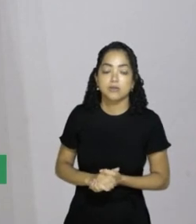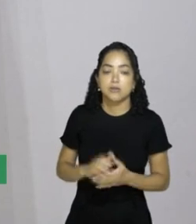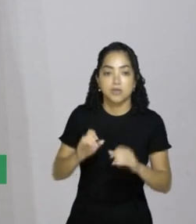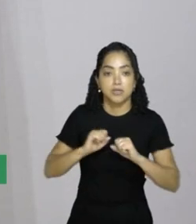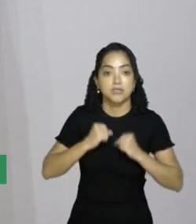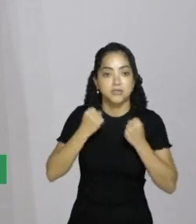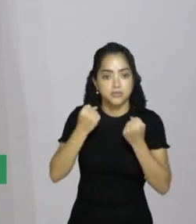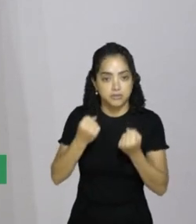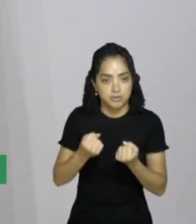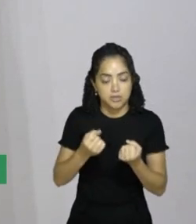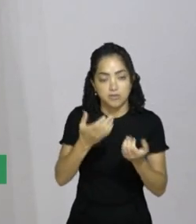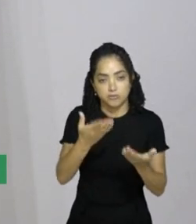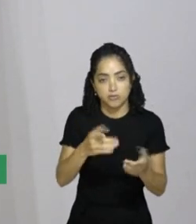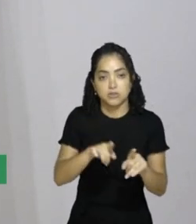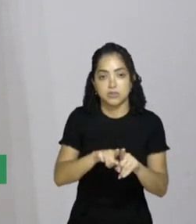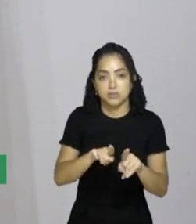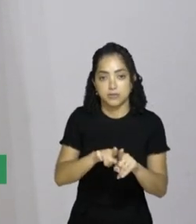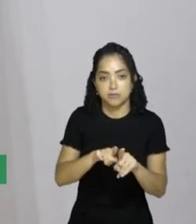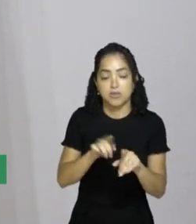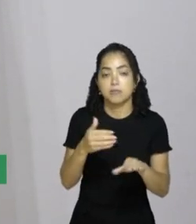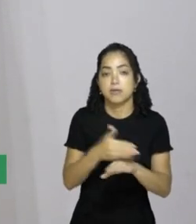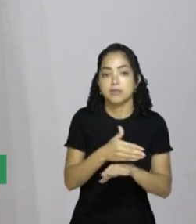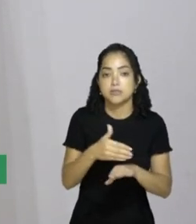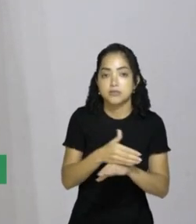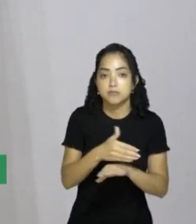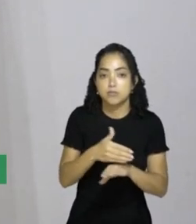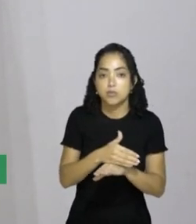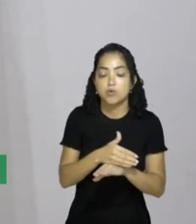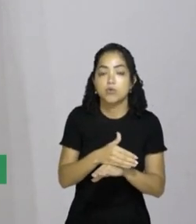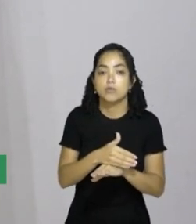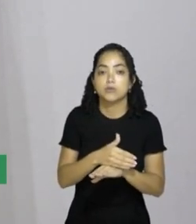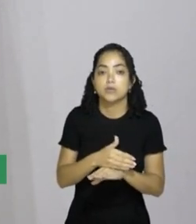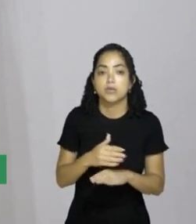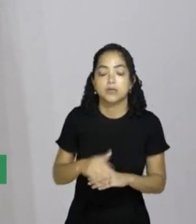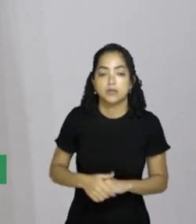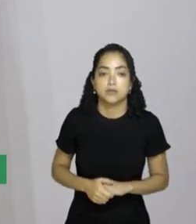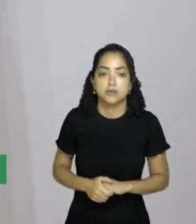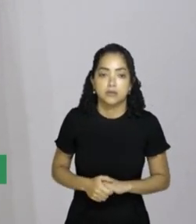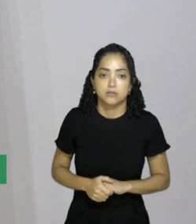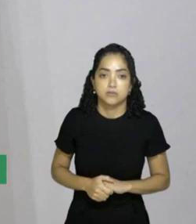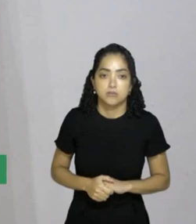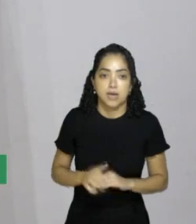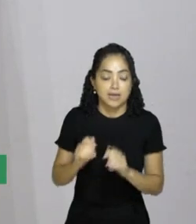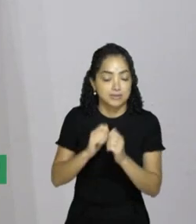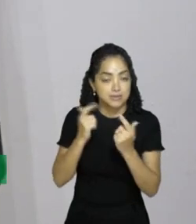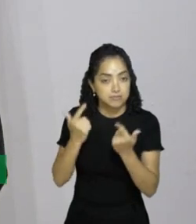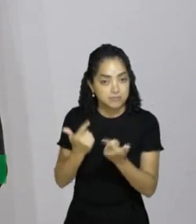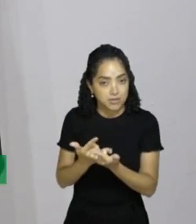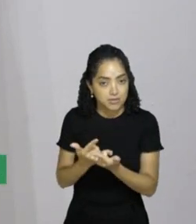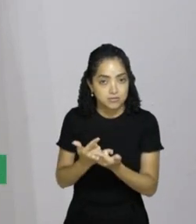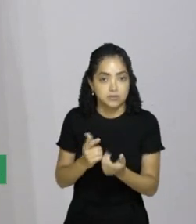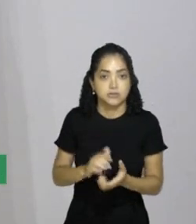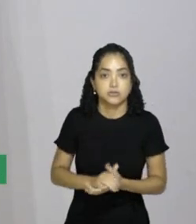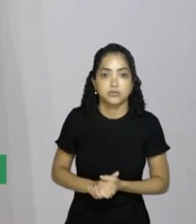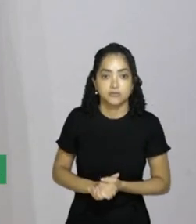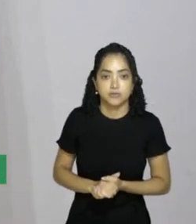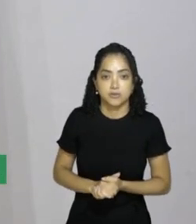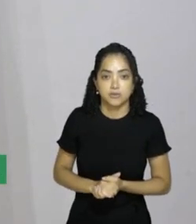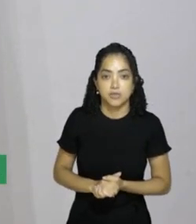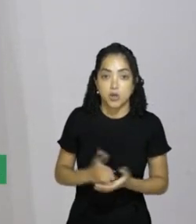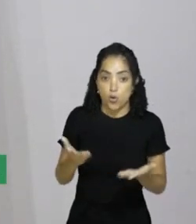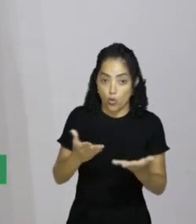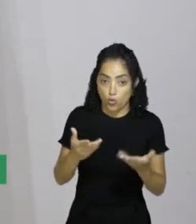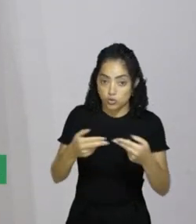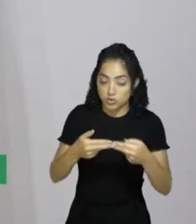partícipe para que esse evento acontecesse como foi toda a Assembleia Legislativa Hoje é a